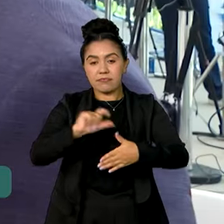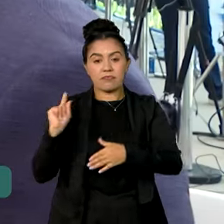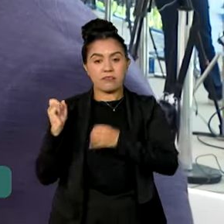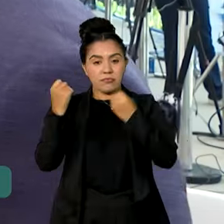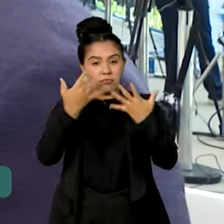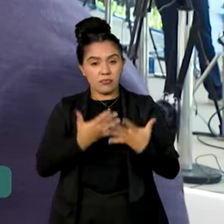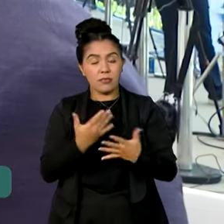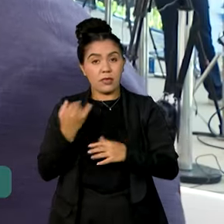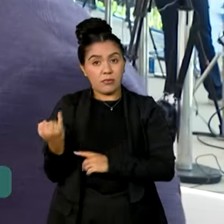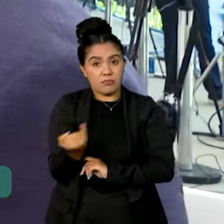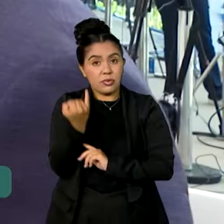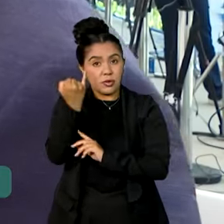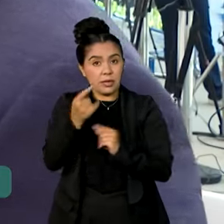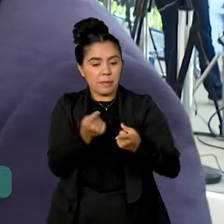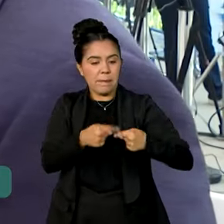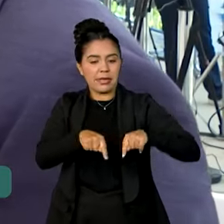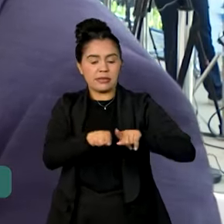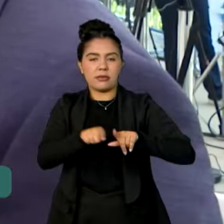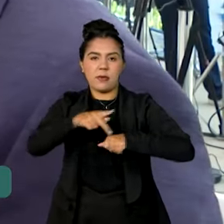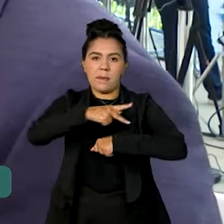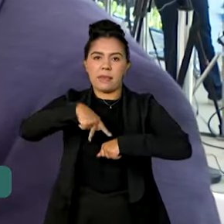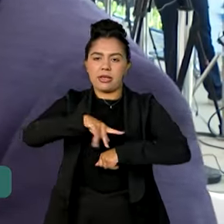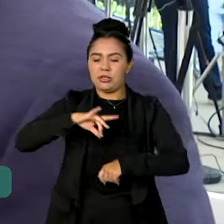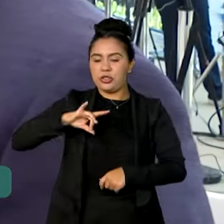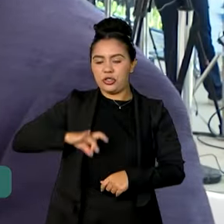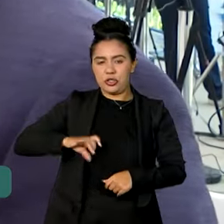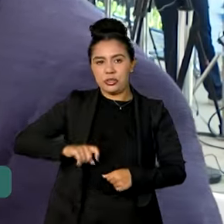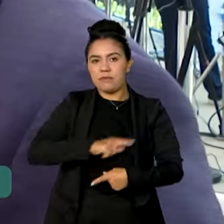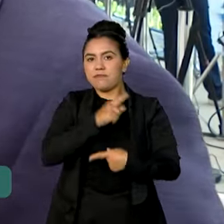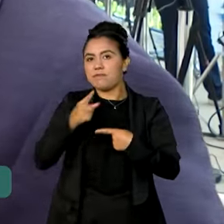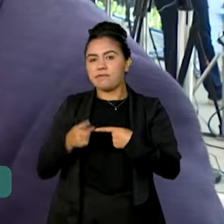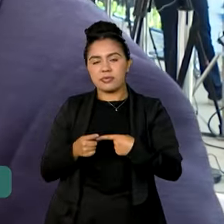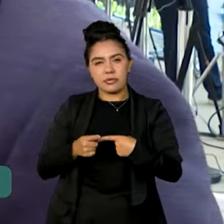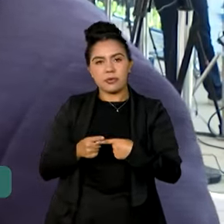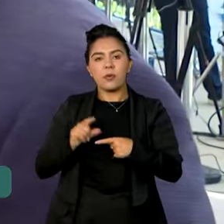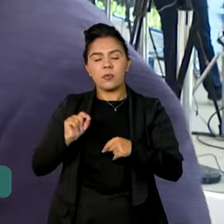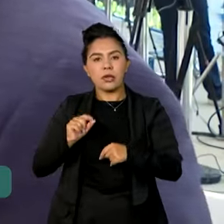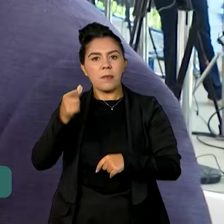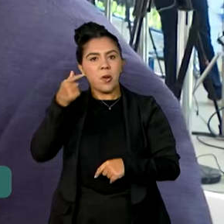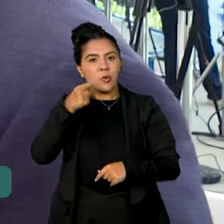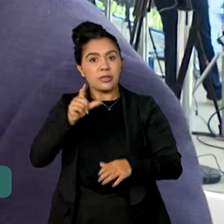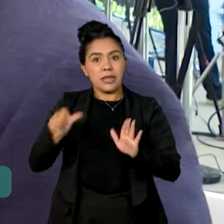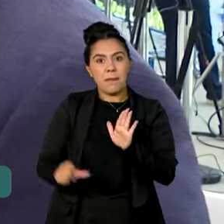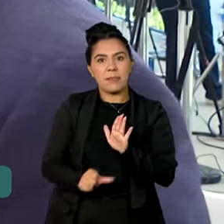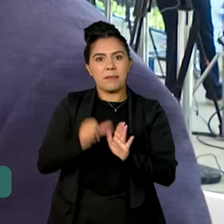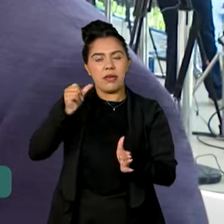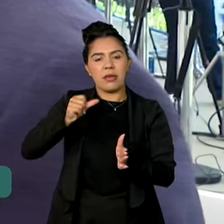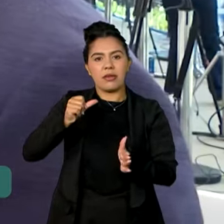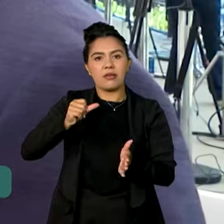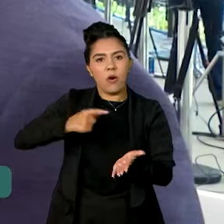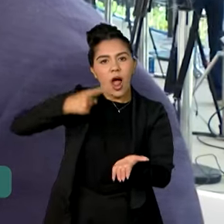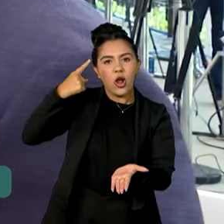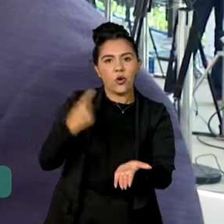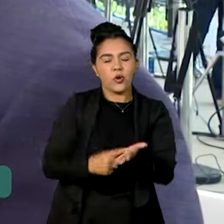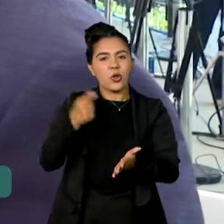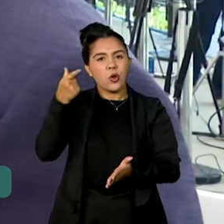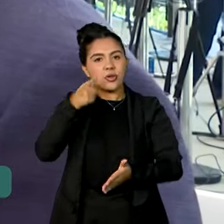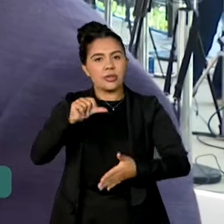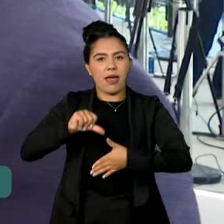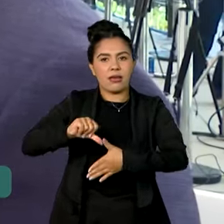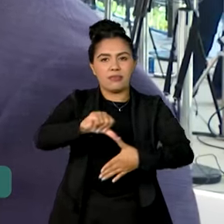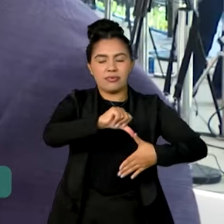relevante por vários motivos. Primeiro, porque é a primeira parceria que a gente estabelece na América do Sul. Segundo, porque o Chile tem uma tradição importante